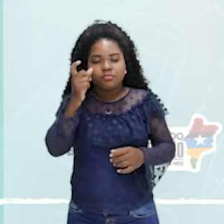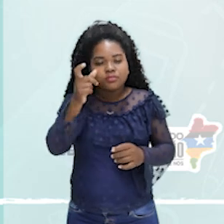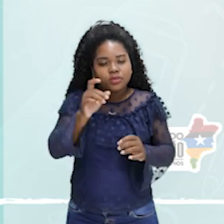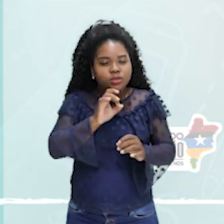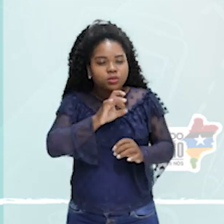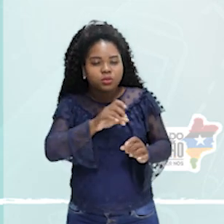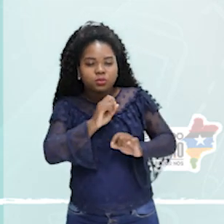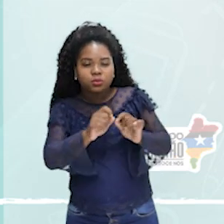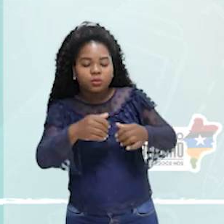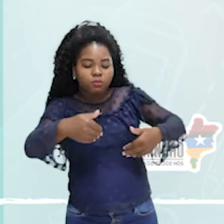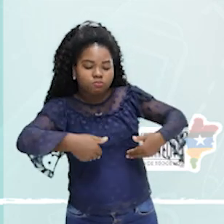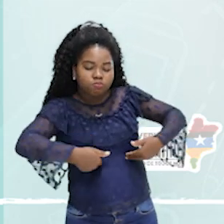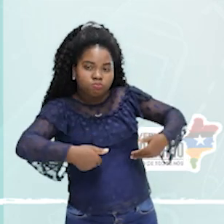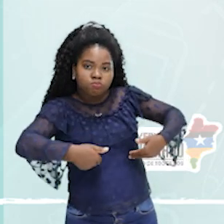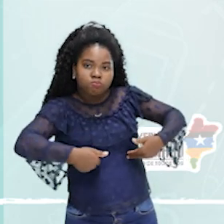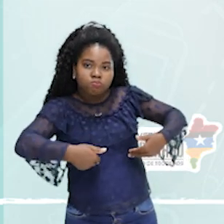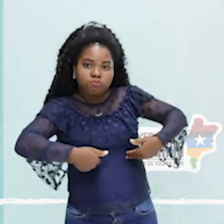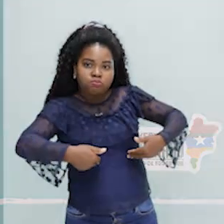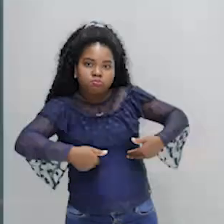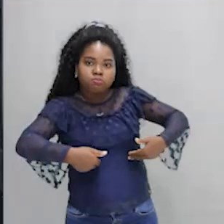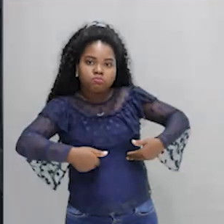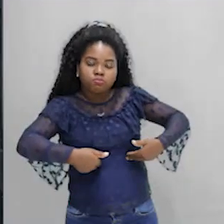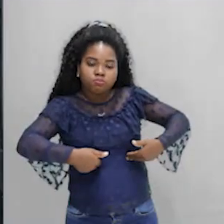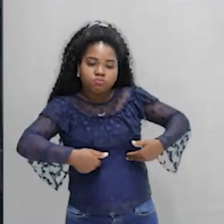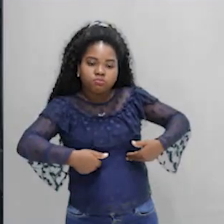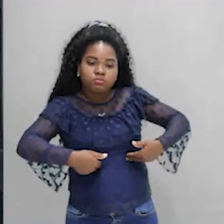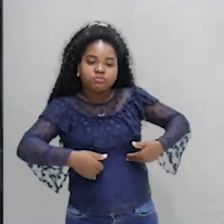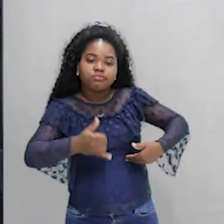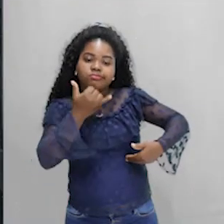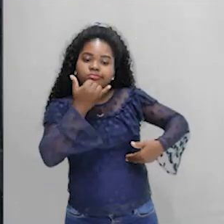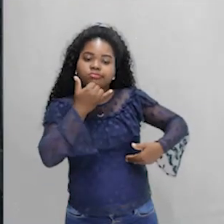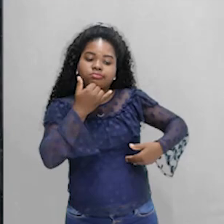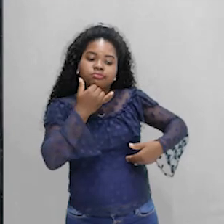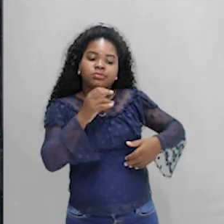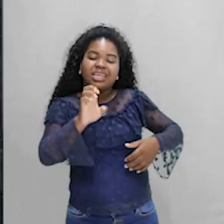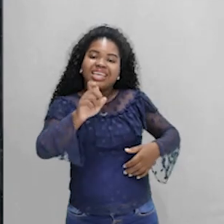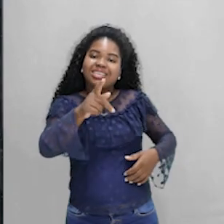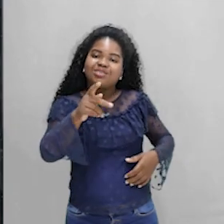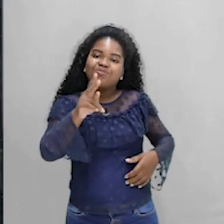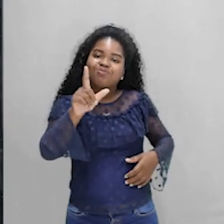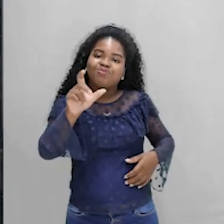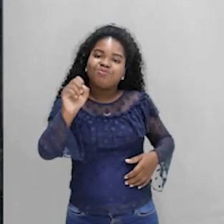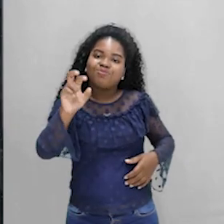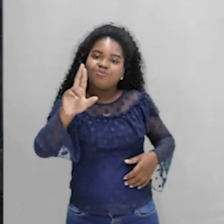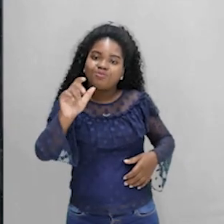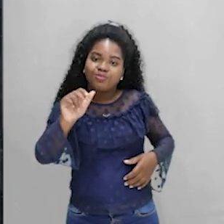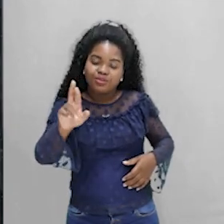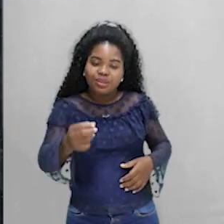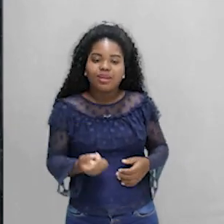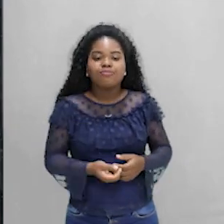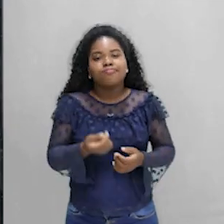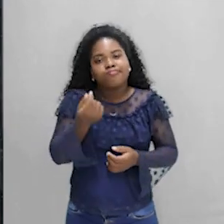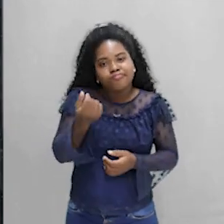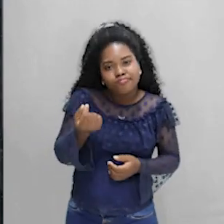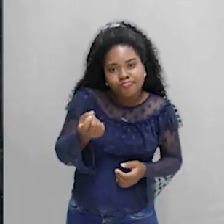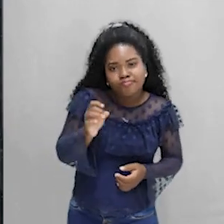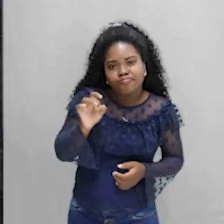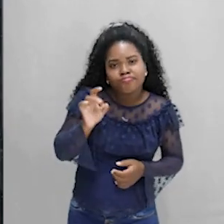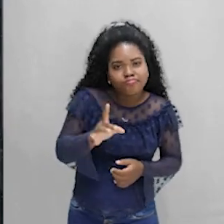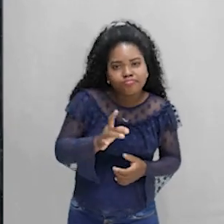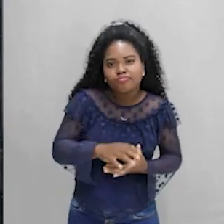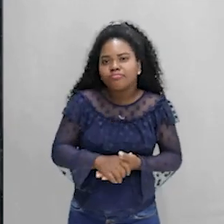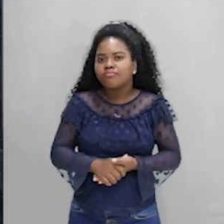só fome. Aliás, fome não, explorar, né? A fome é um resultado. O interesse é só lucro, é só